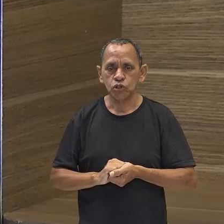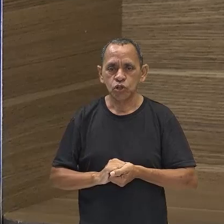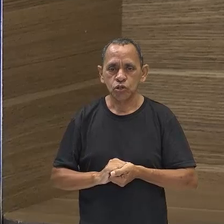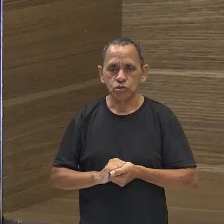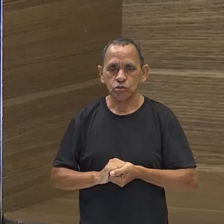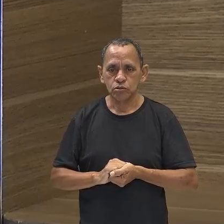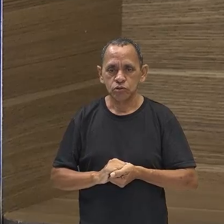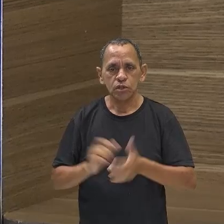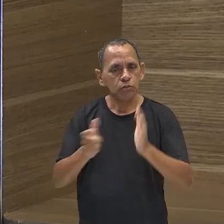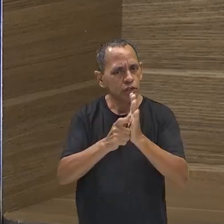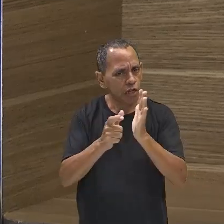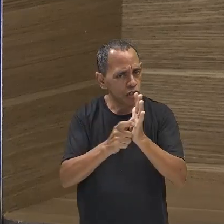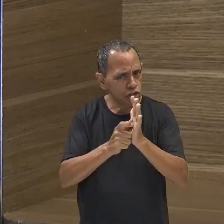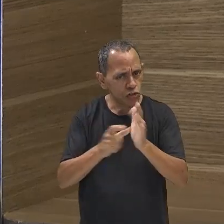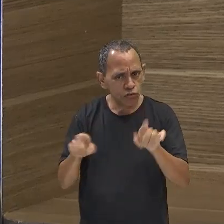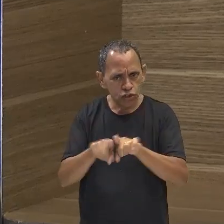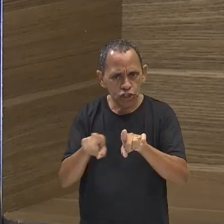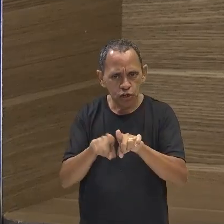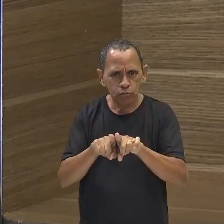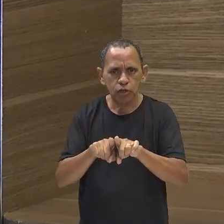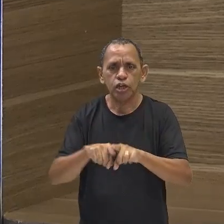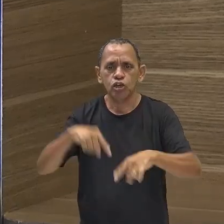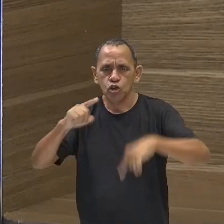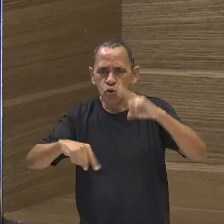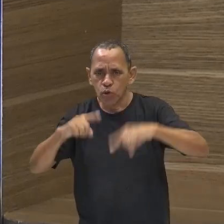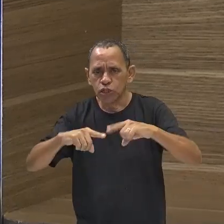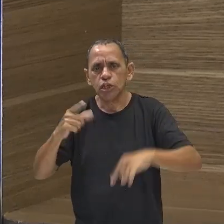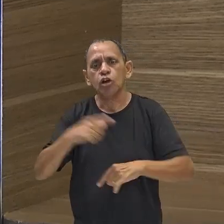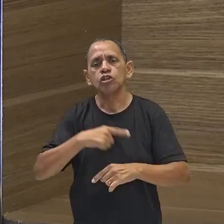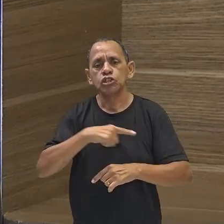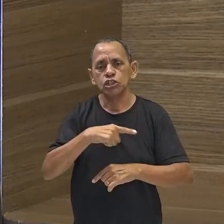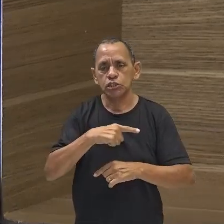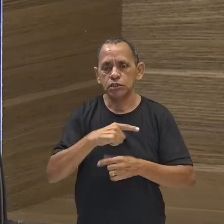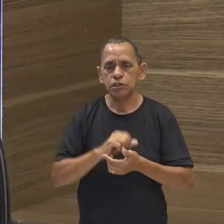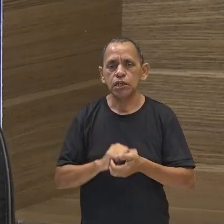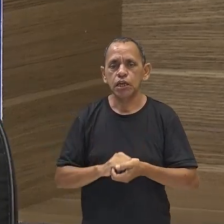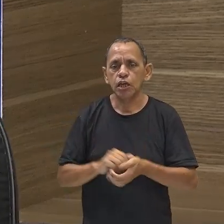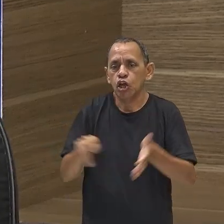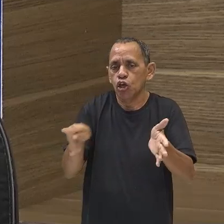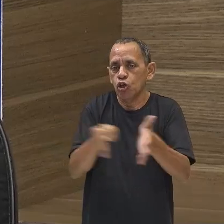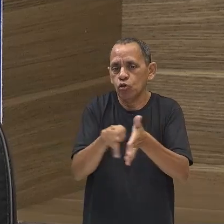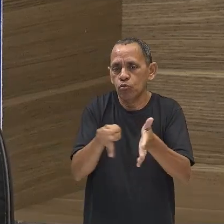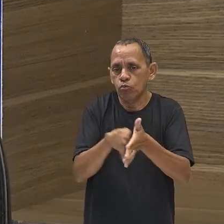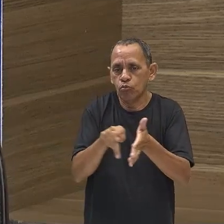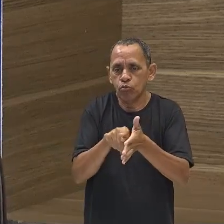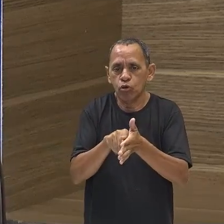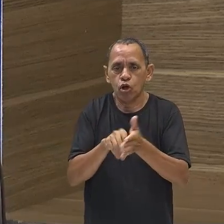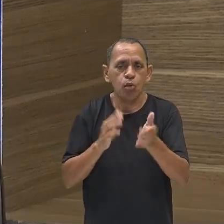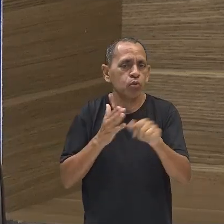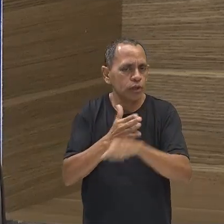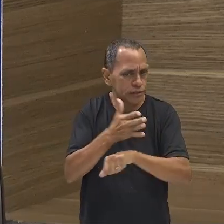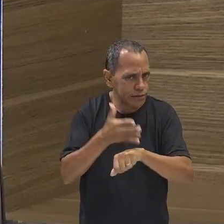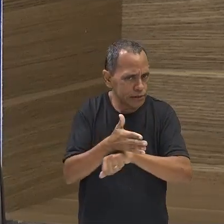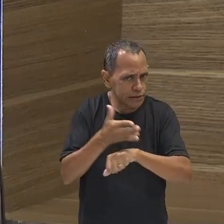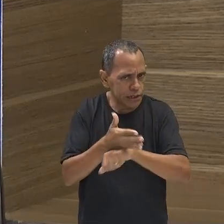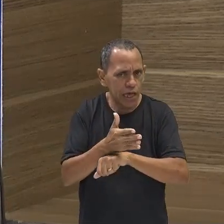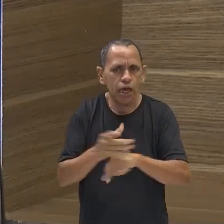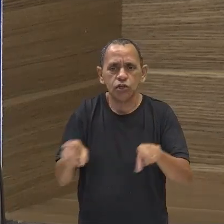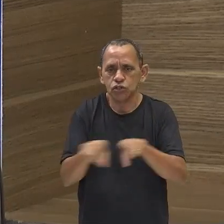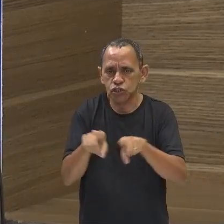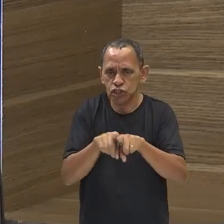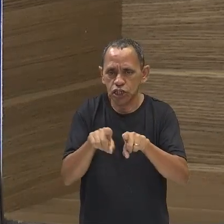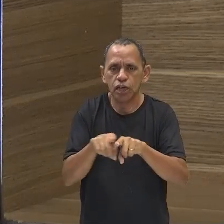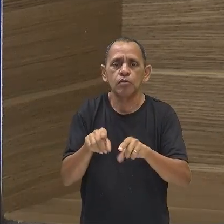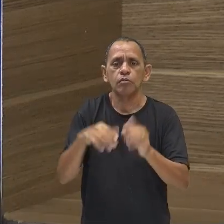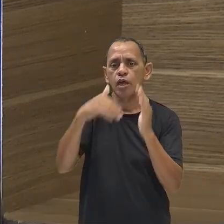se cada login, cada equipamento é atrelado ao seu login de sala, tá? Então, assim,